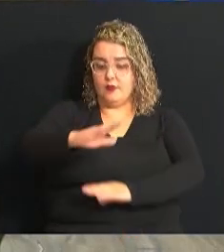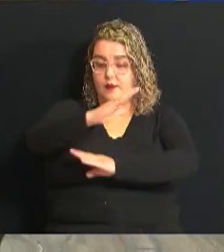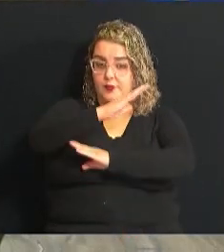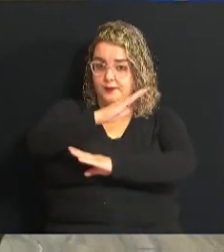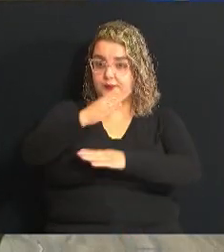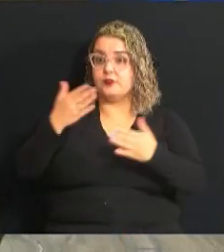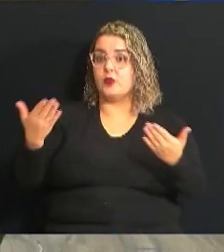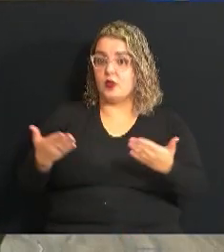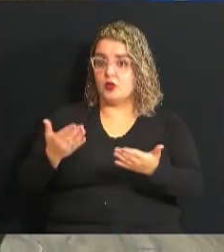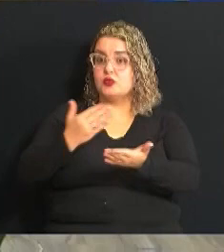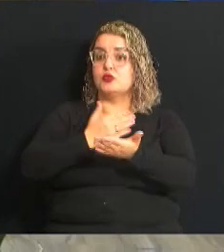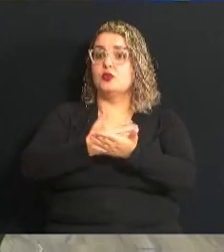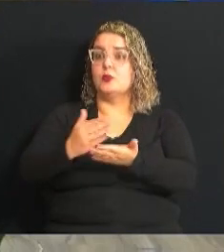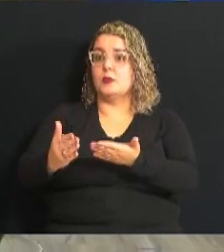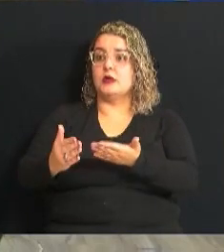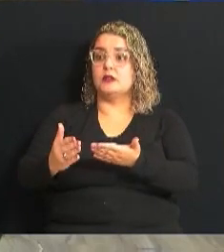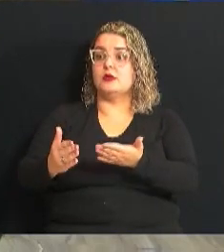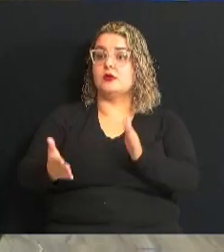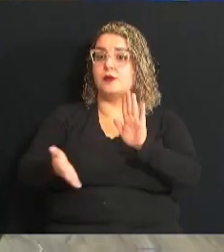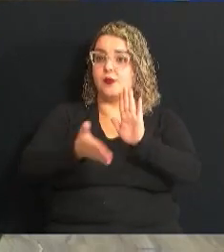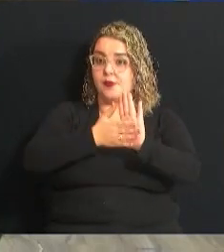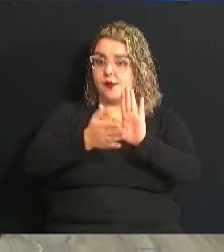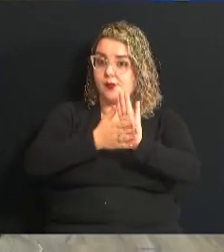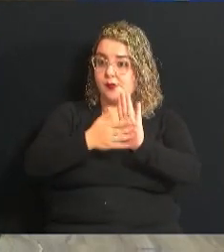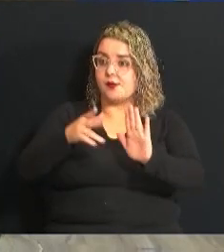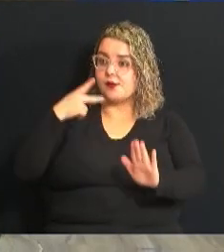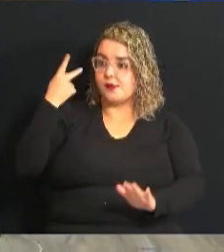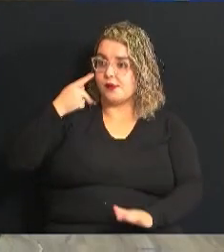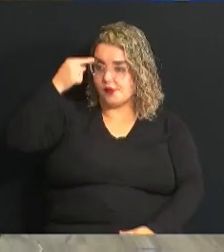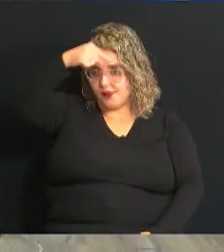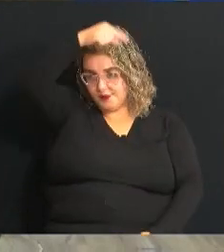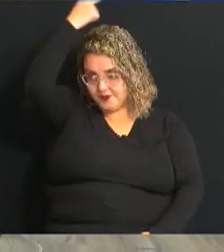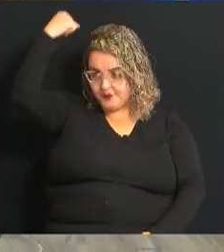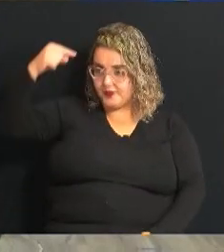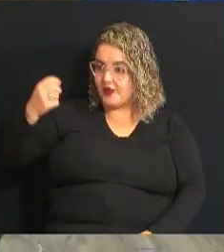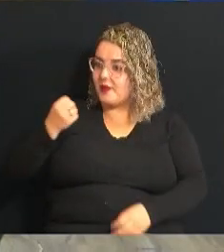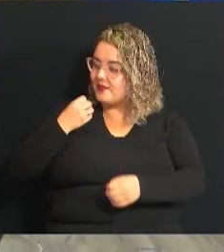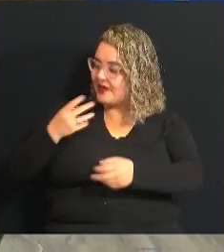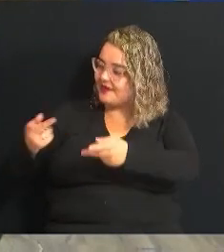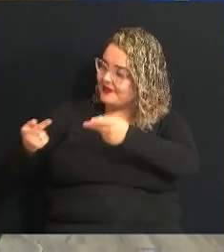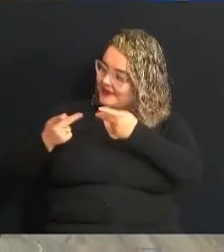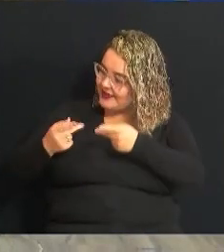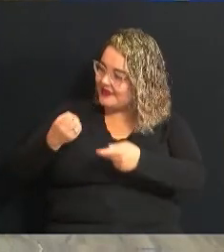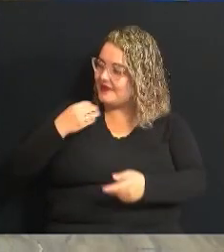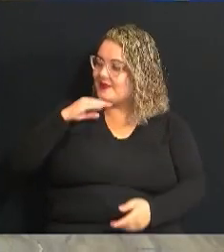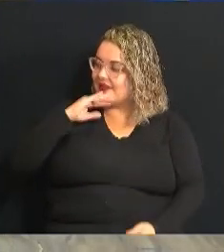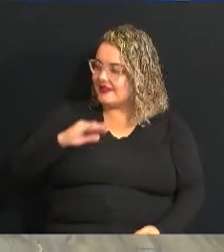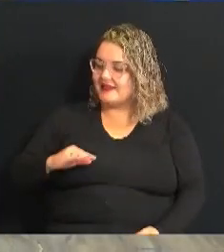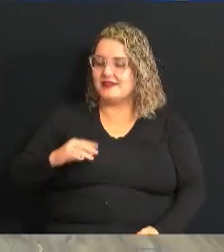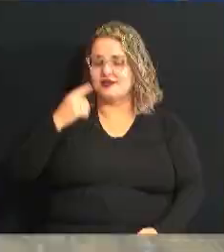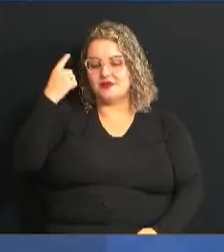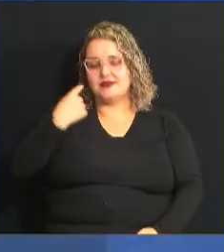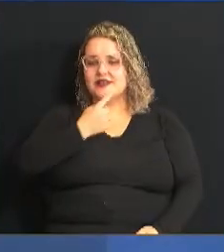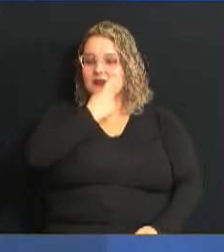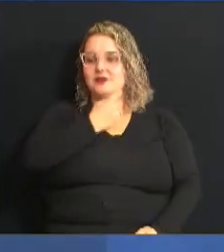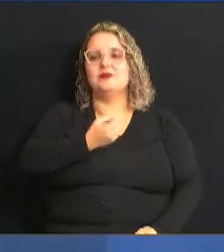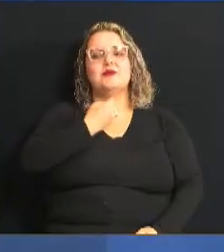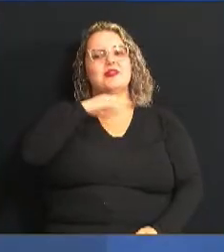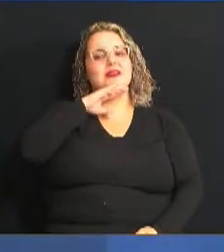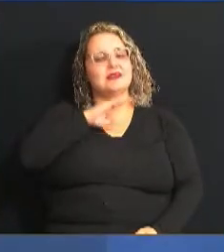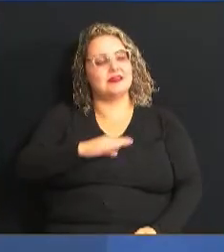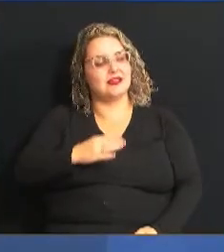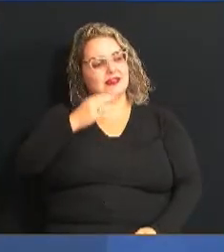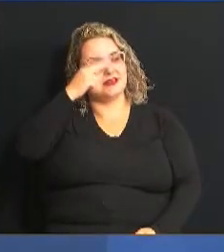gente começa com uma proposta do vereador Paulo Gaspar. Seja bem-vinda e boa tarde, Mirna. Boa tarde, Gabriel. Boa tarde a você